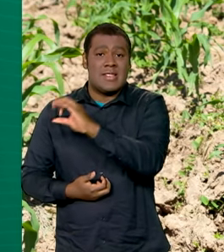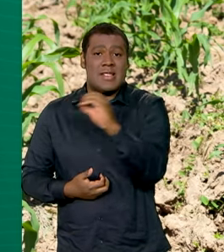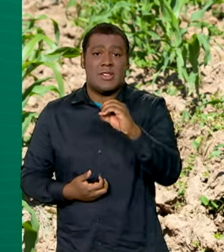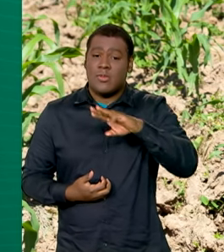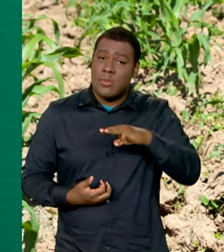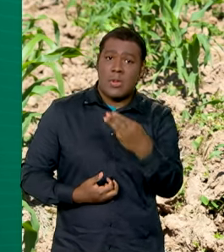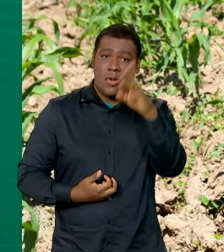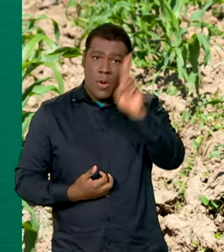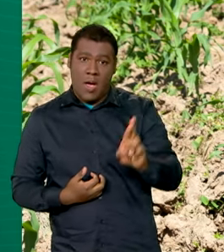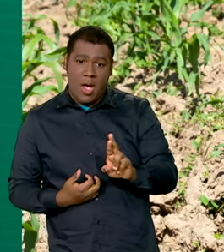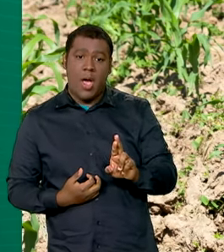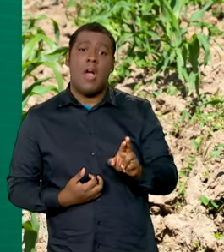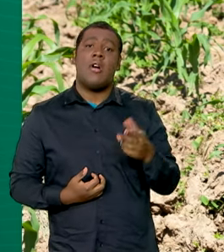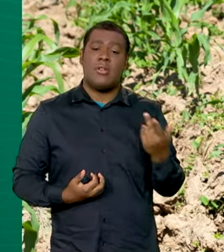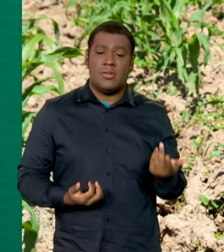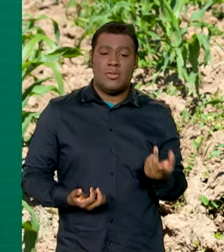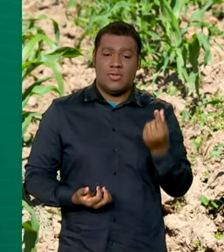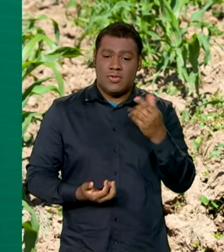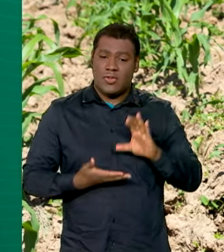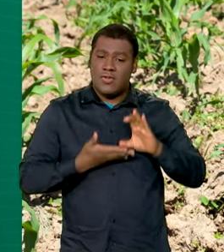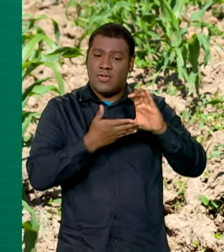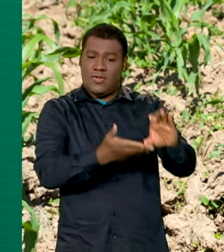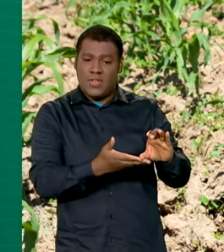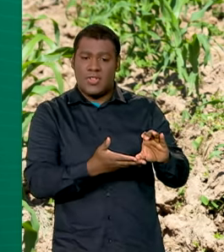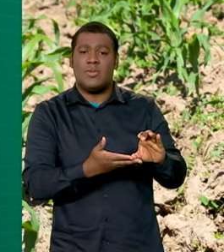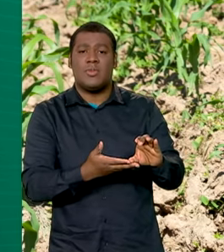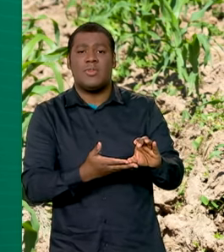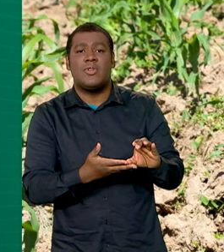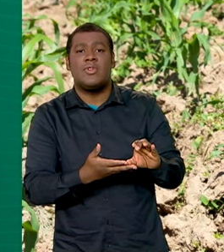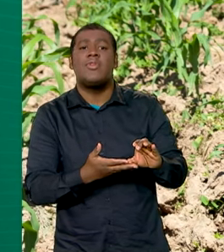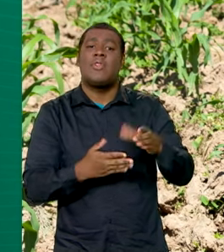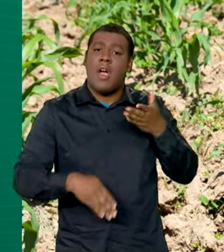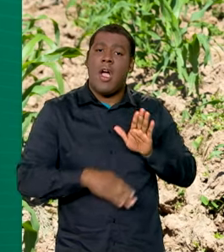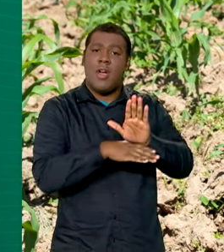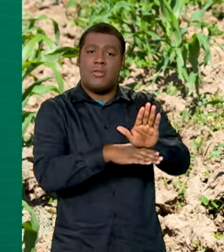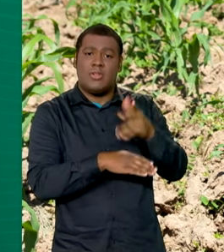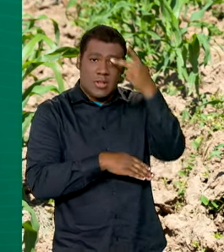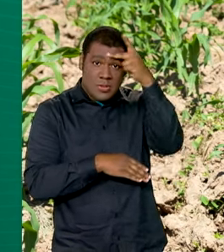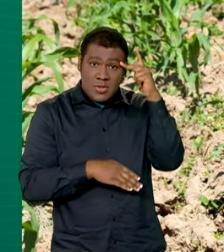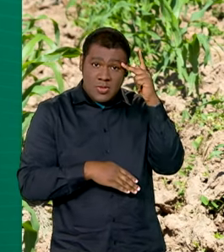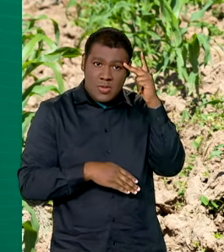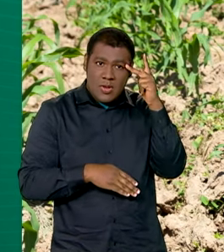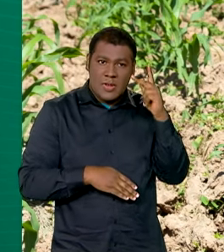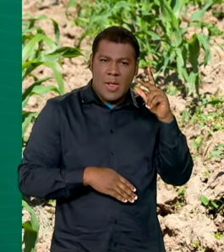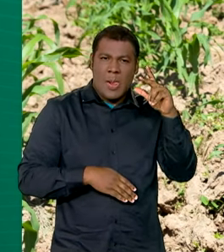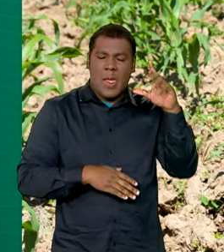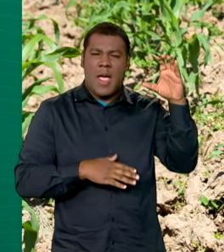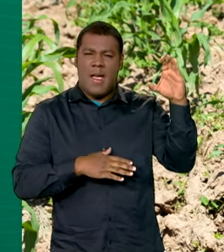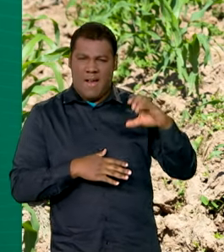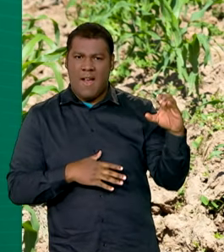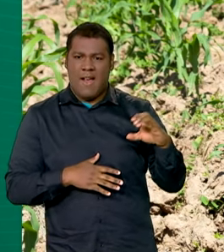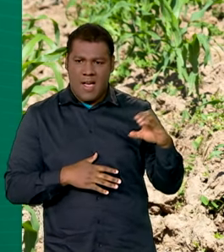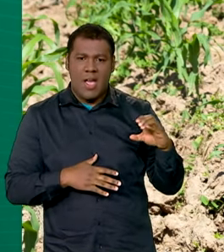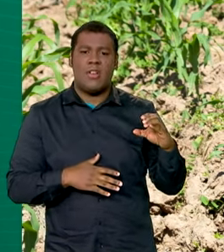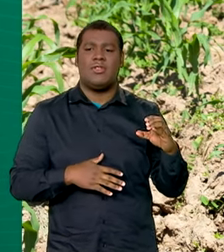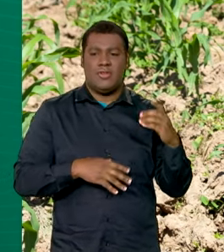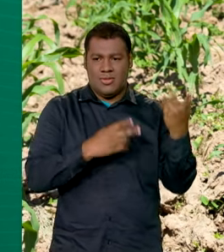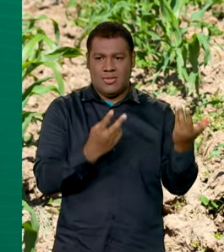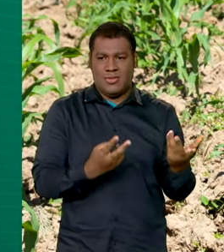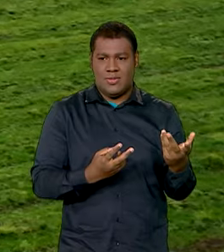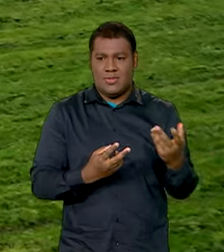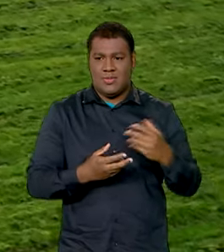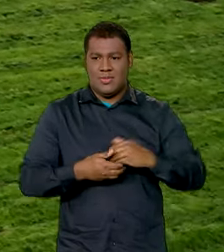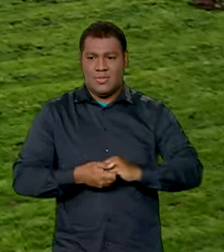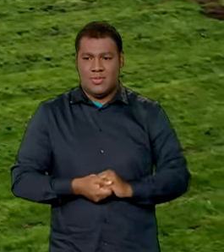R$ 600 milhões no Fundo Garantidor de Operações para garantia de operações de crédito rural aos pequenos e médios agricultores